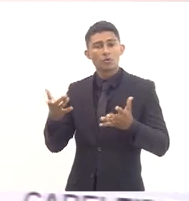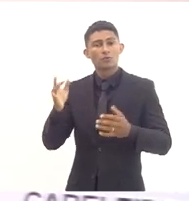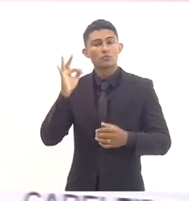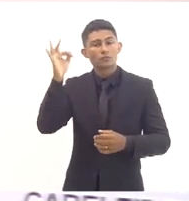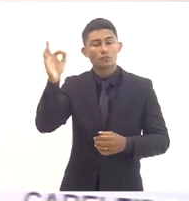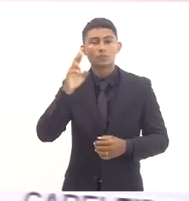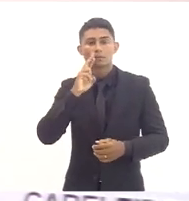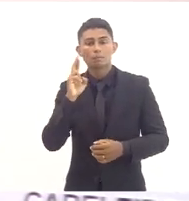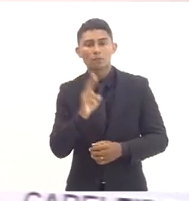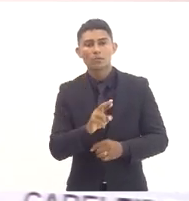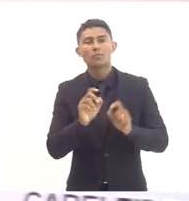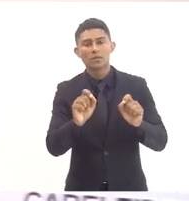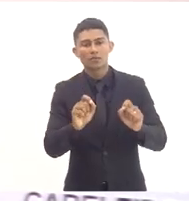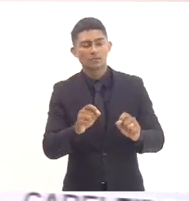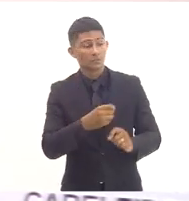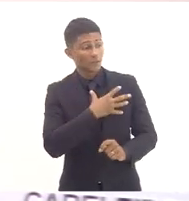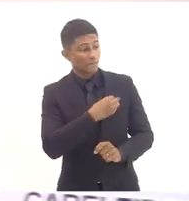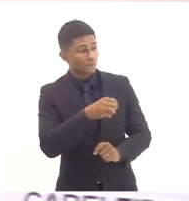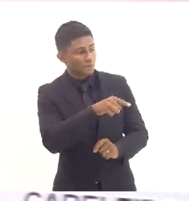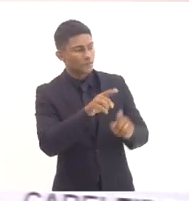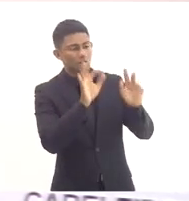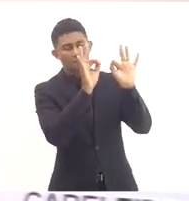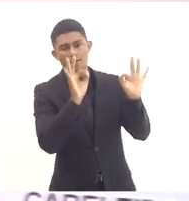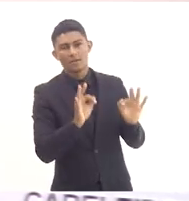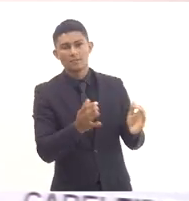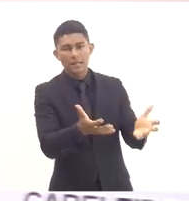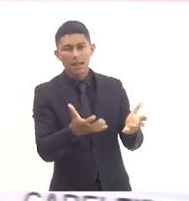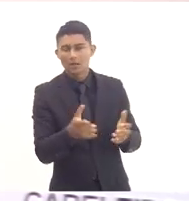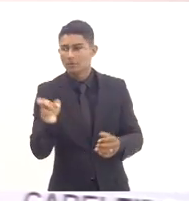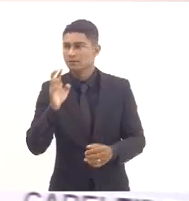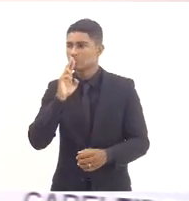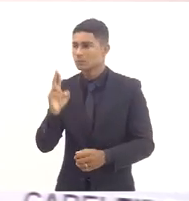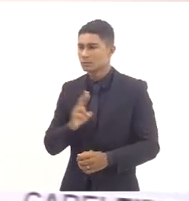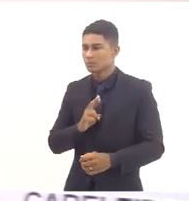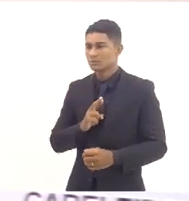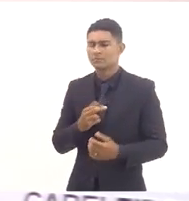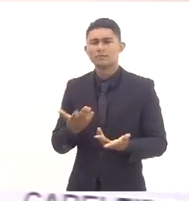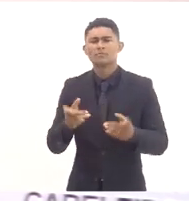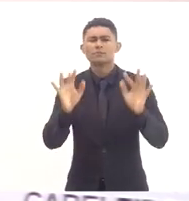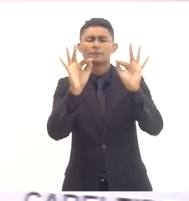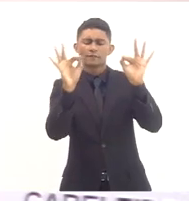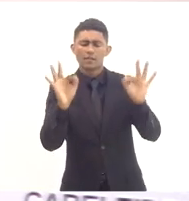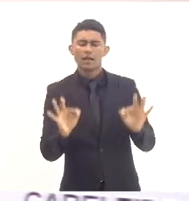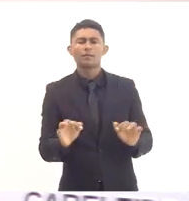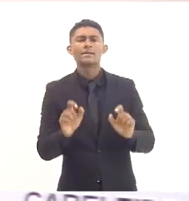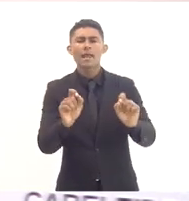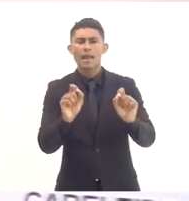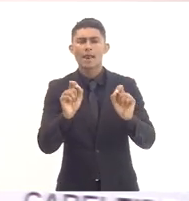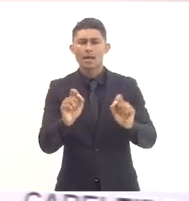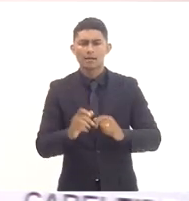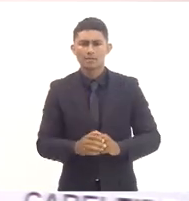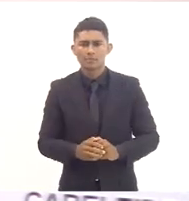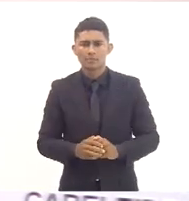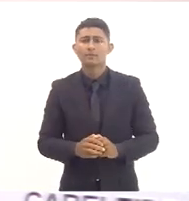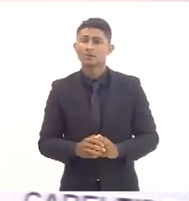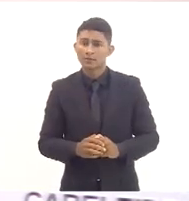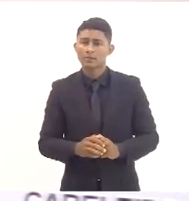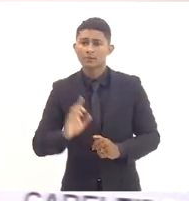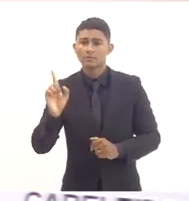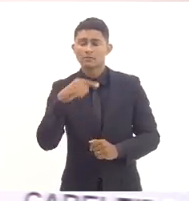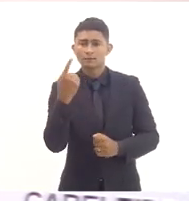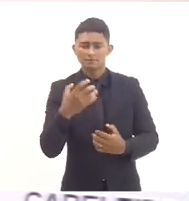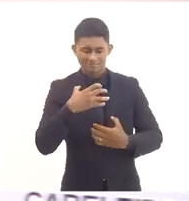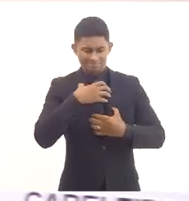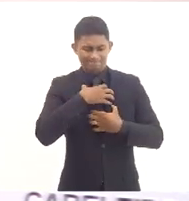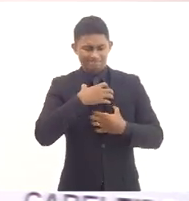eu quero que meu filho seja feliz eu quero que meu filho seja feliz e o que é felicidade felicidade é a plenitude da nossa